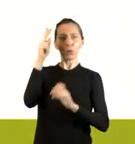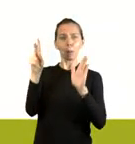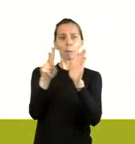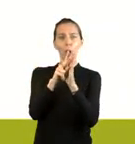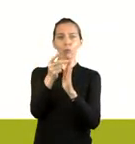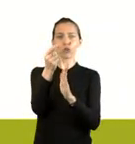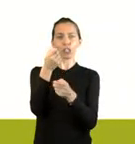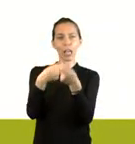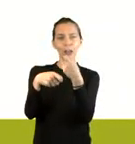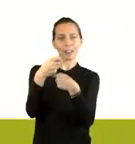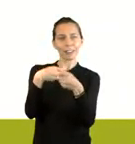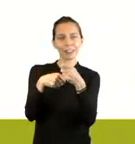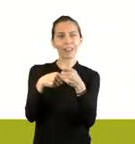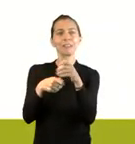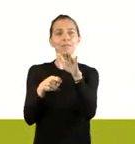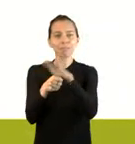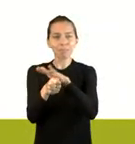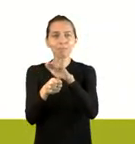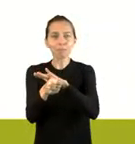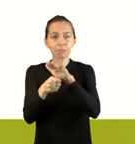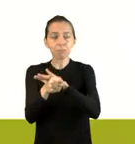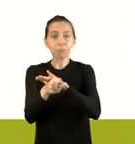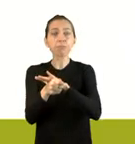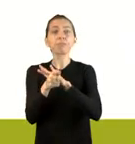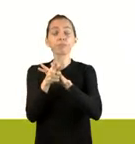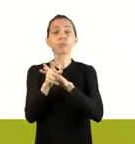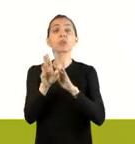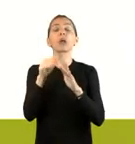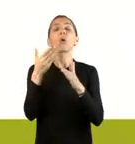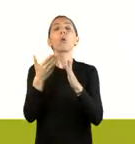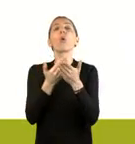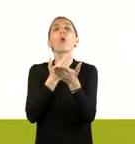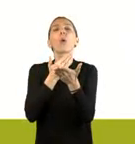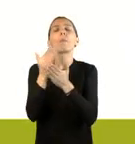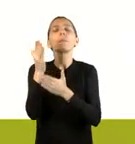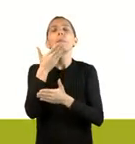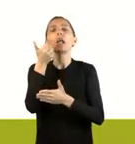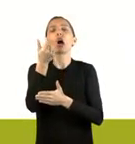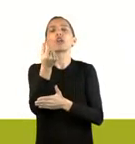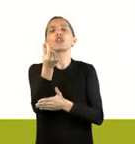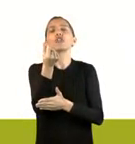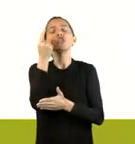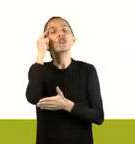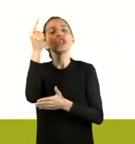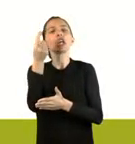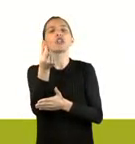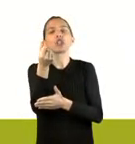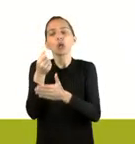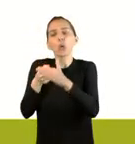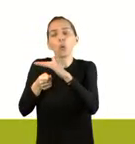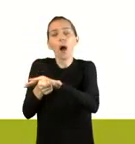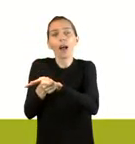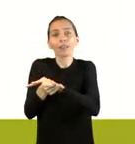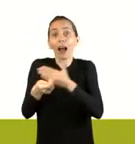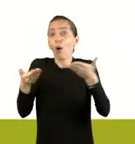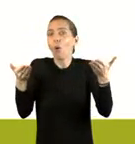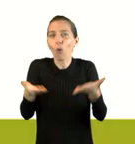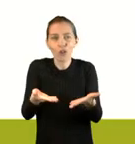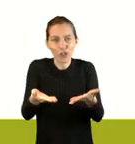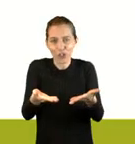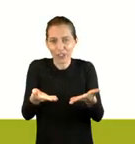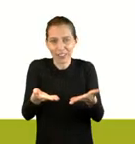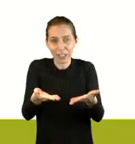comece. O melhor dia para ter investido foi ontem, o segundo melhor é hoje, e o terceiro melhor vai ser amanhã.